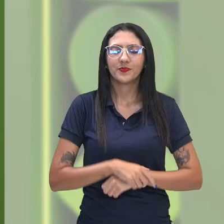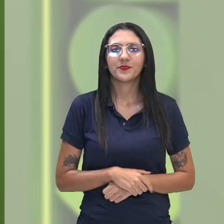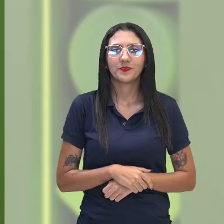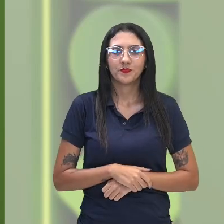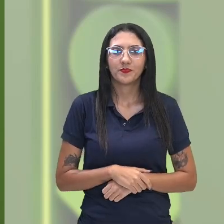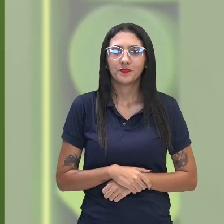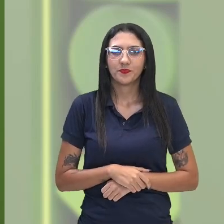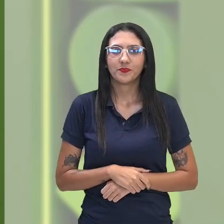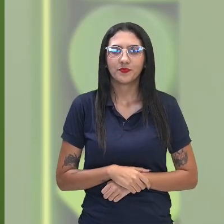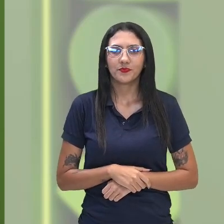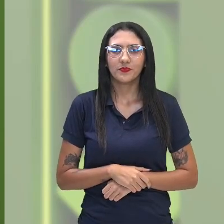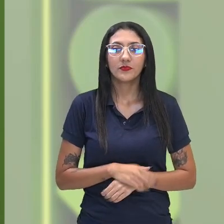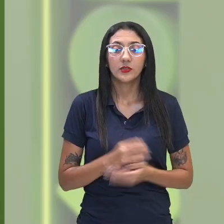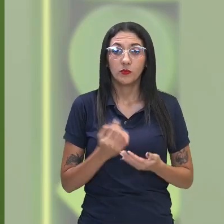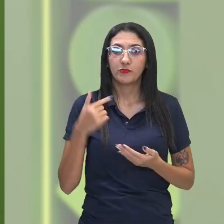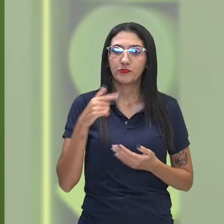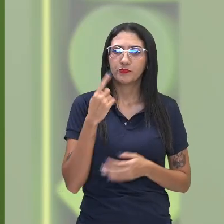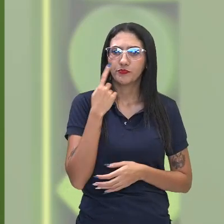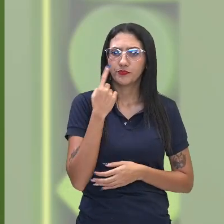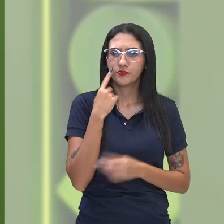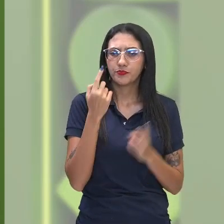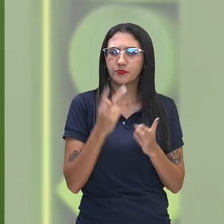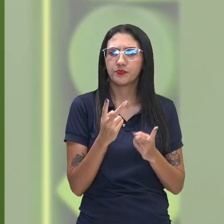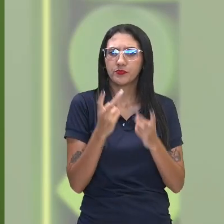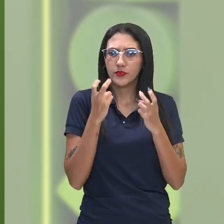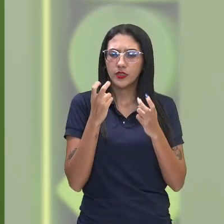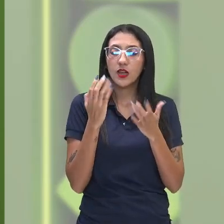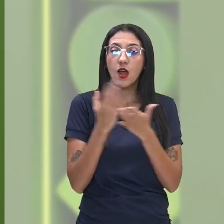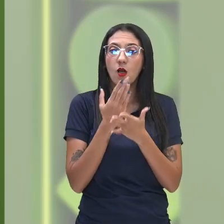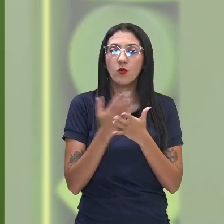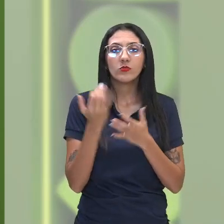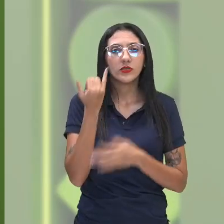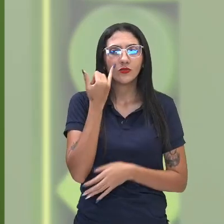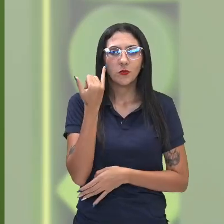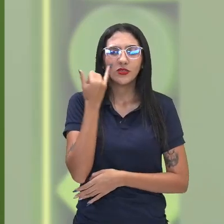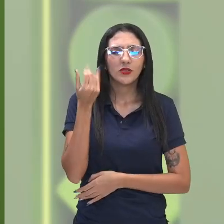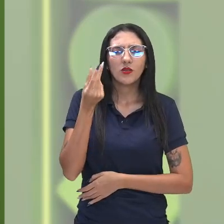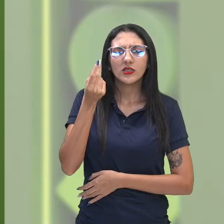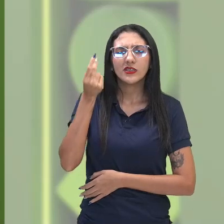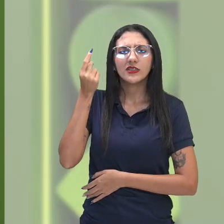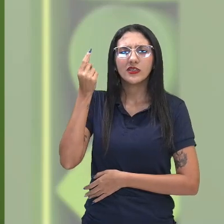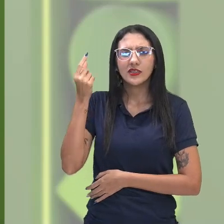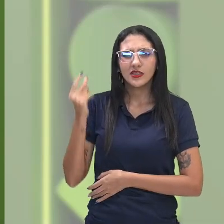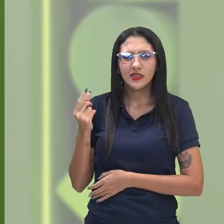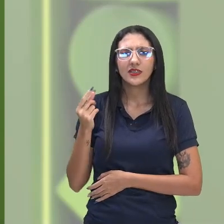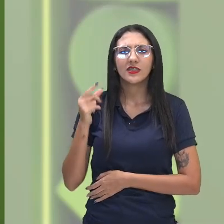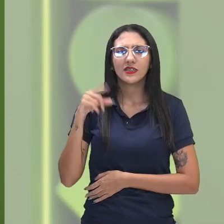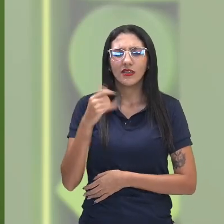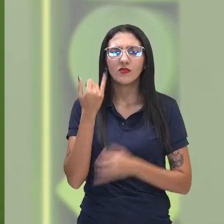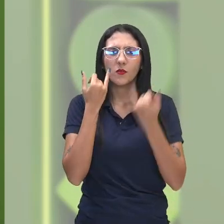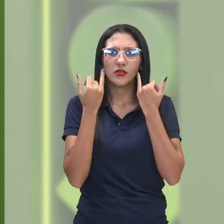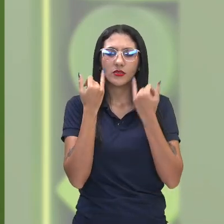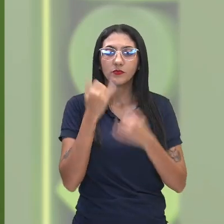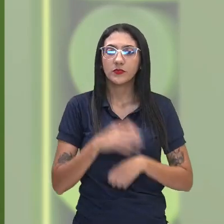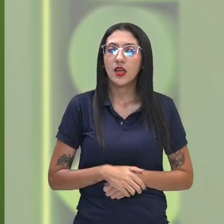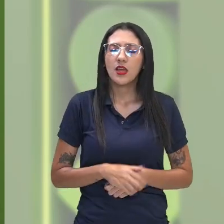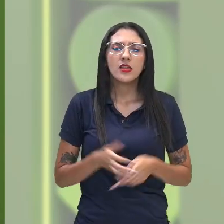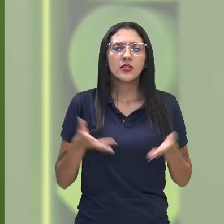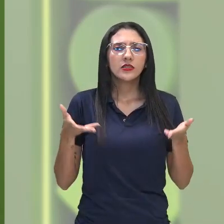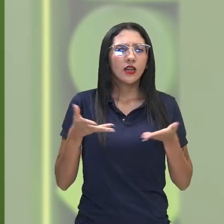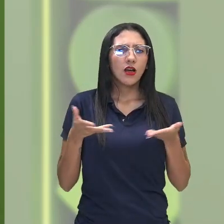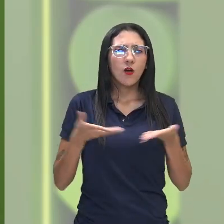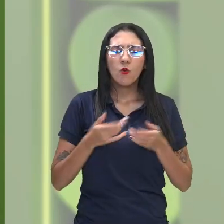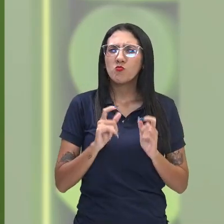a gente pôde observar algumas informações mais antigas, né, sobre os vulcões e na atualidade. O que a gente